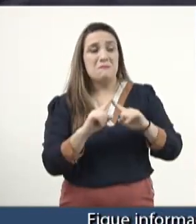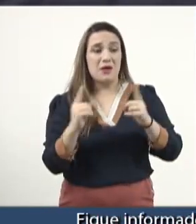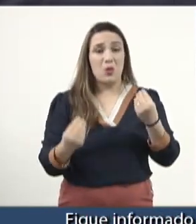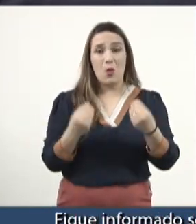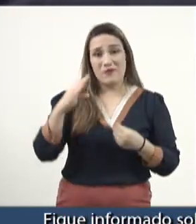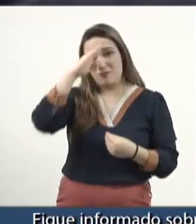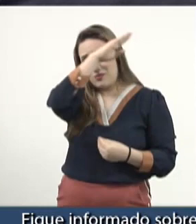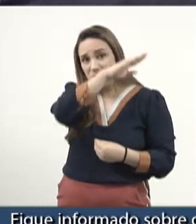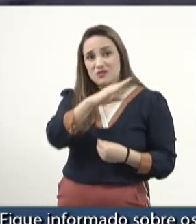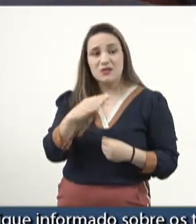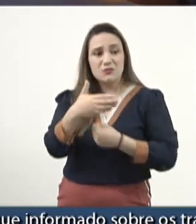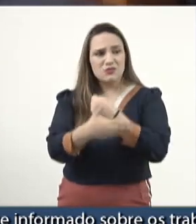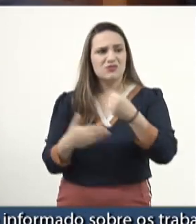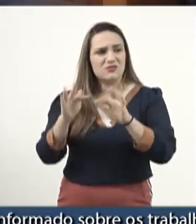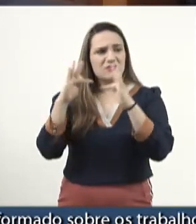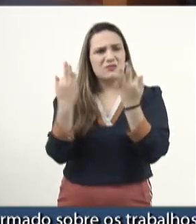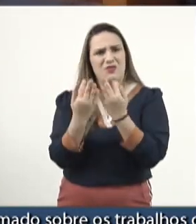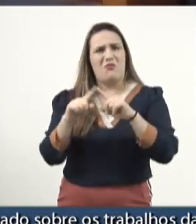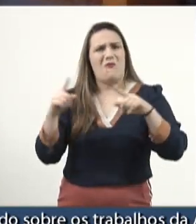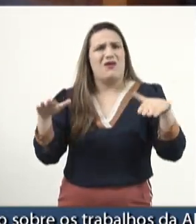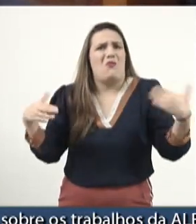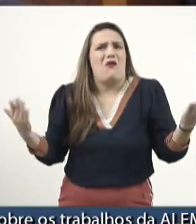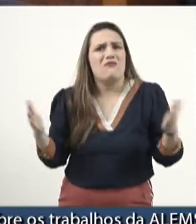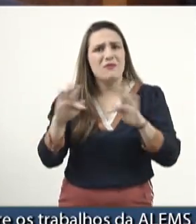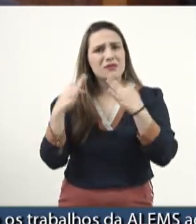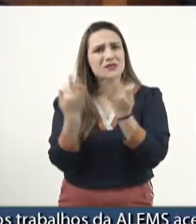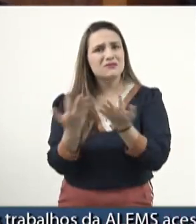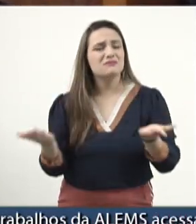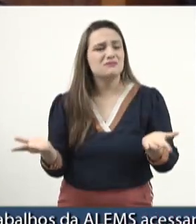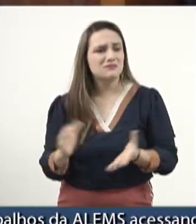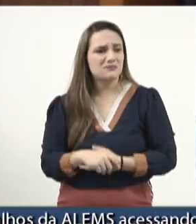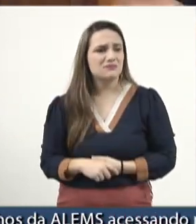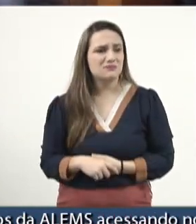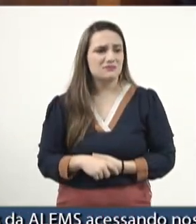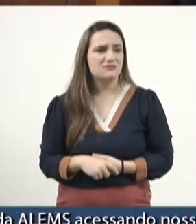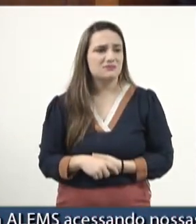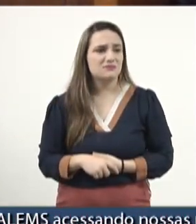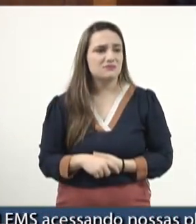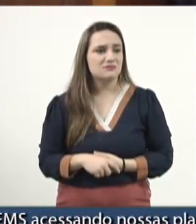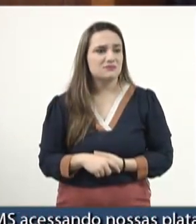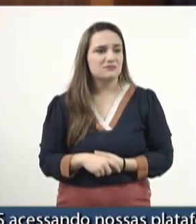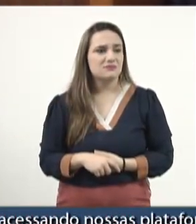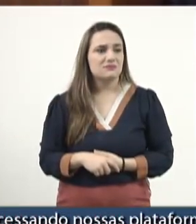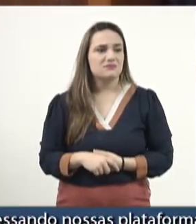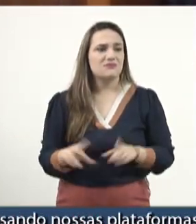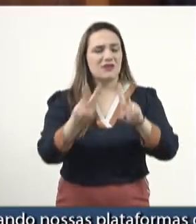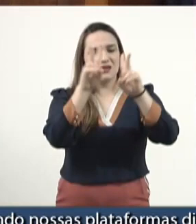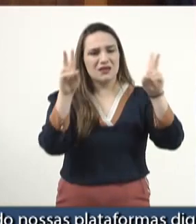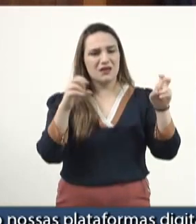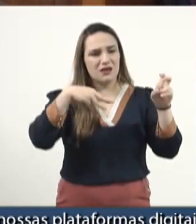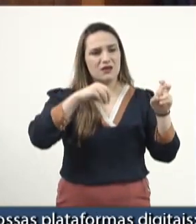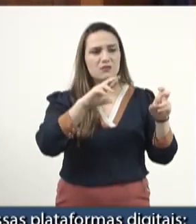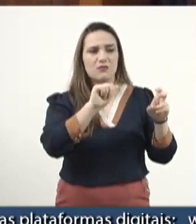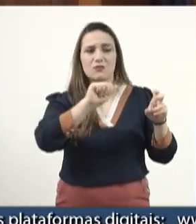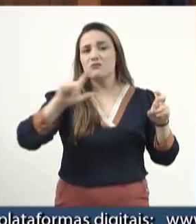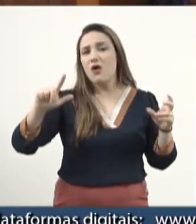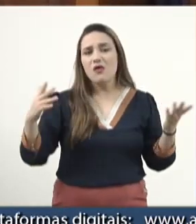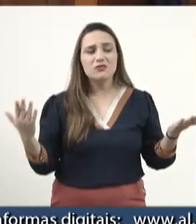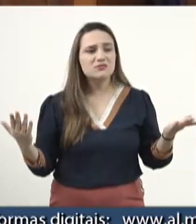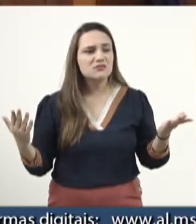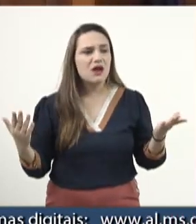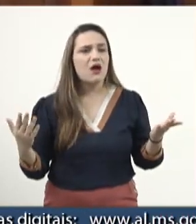Bolsonaro defendia a família. Que tipo de família que ele defende? Né? A pauta moral que foi levada para dentro